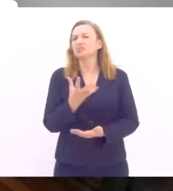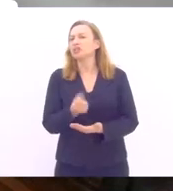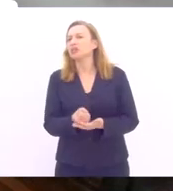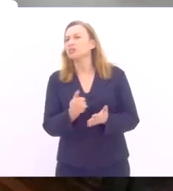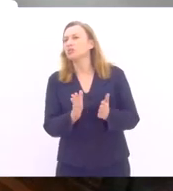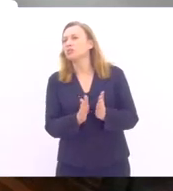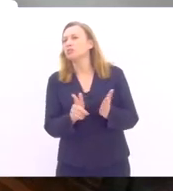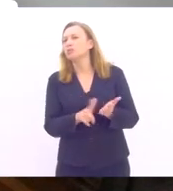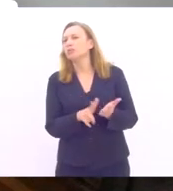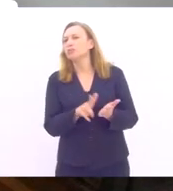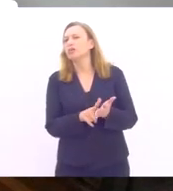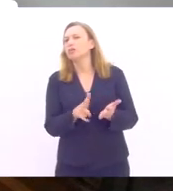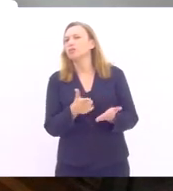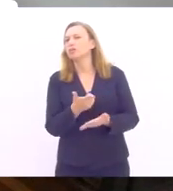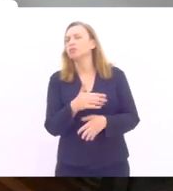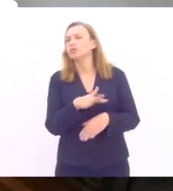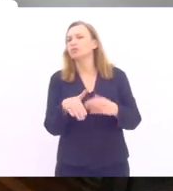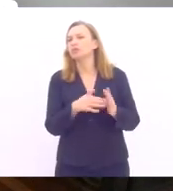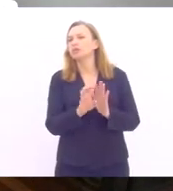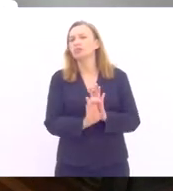emendas todas também?